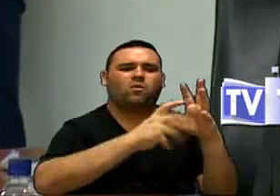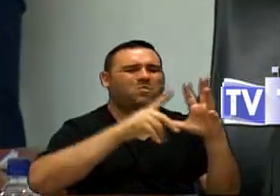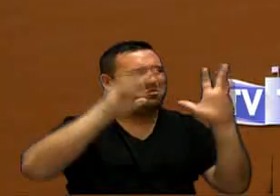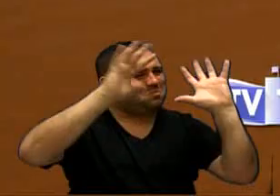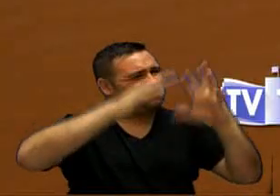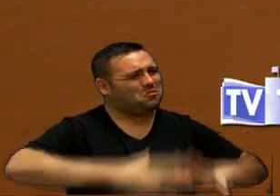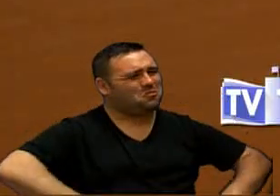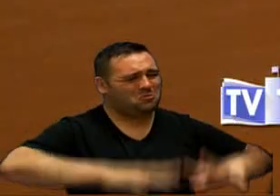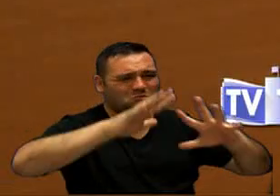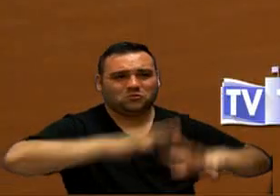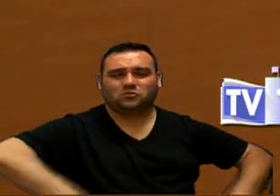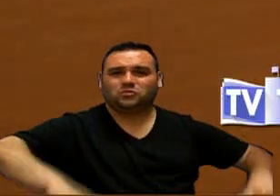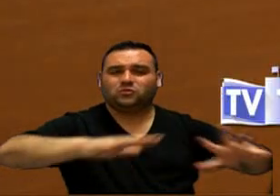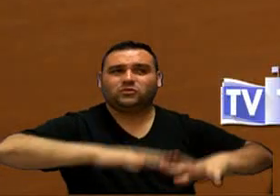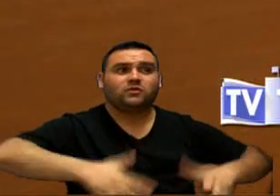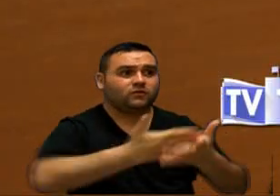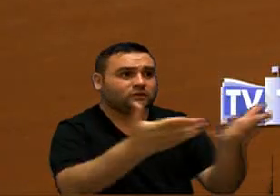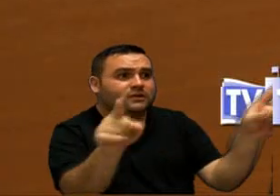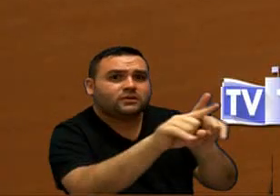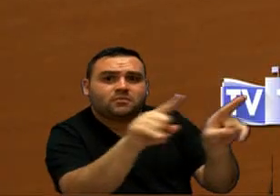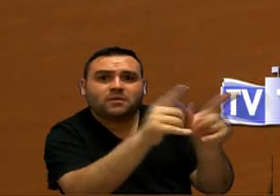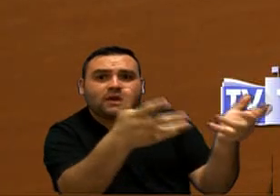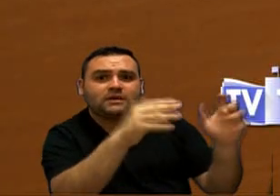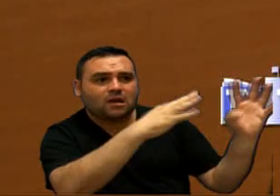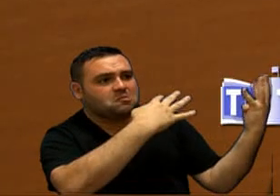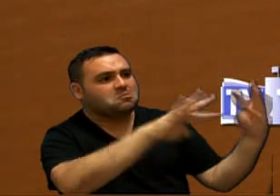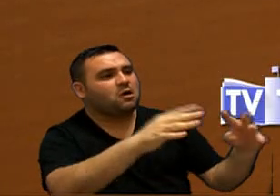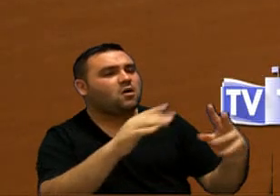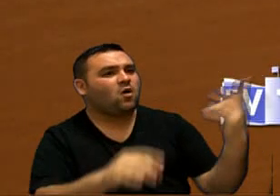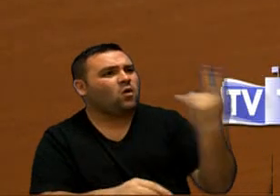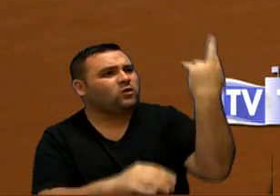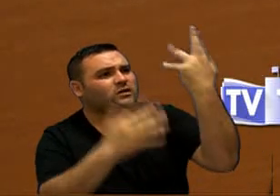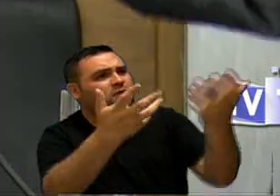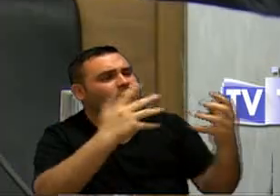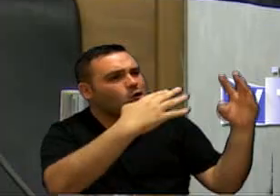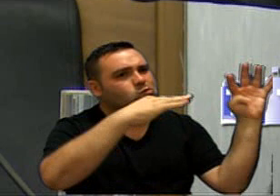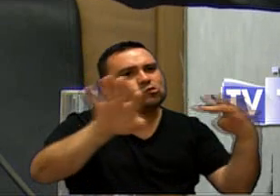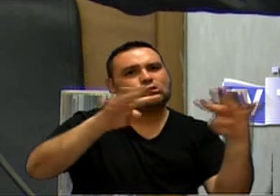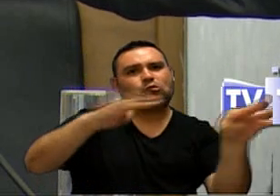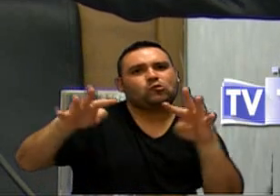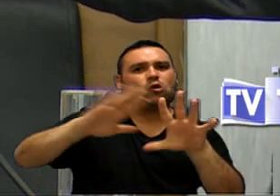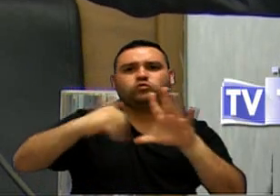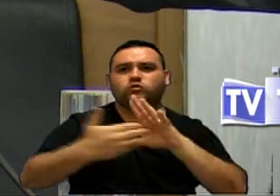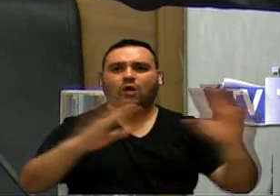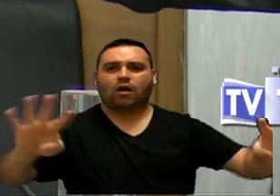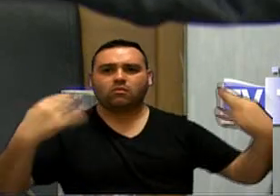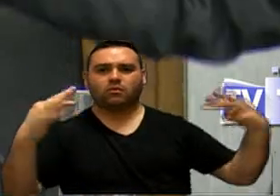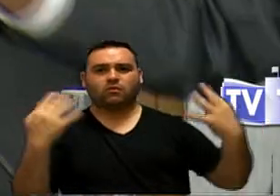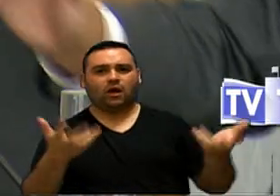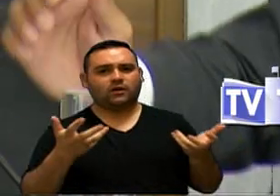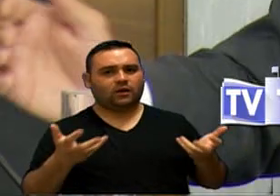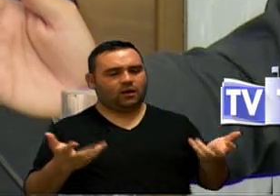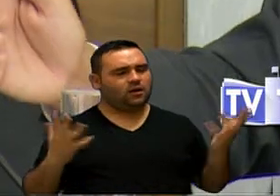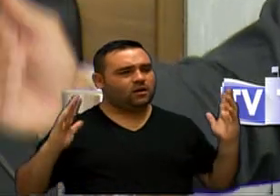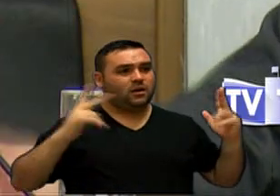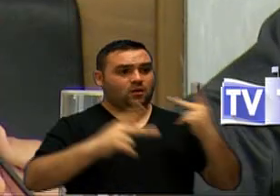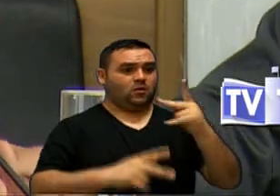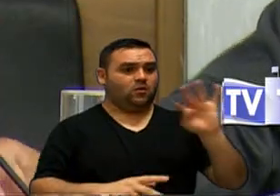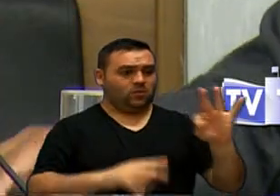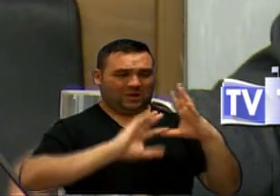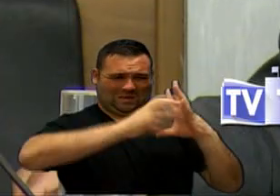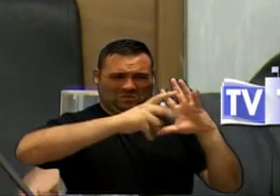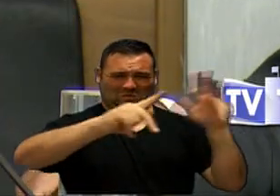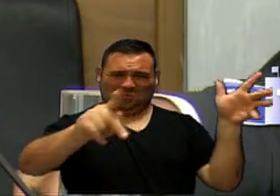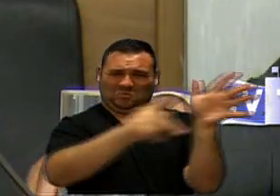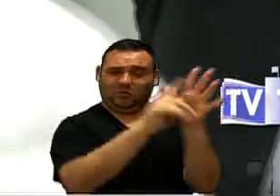país. Vocês também querem se aparecer. Vereador, o Manga quer aparecer. Vamos respeitar o doutor Marcelo, nossos momentos. O PT